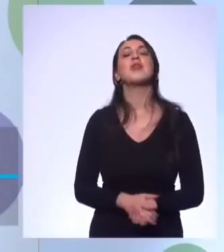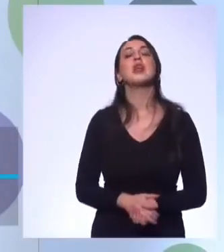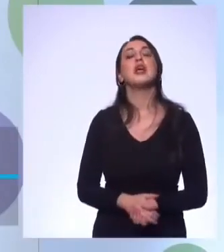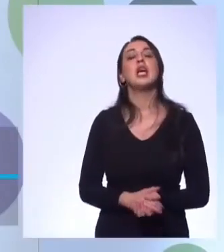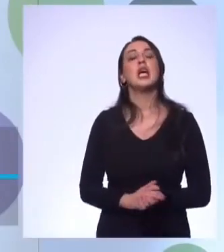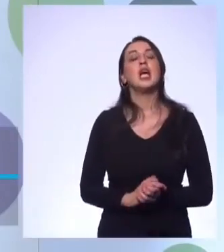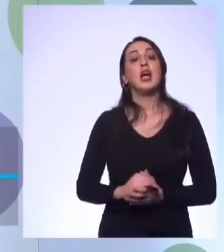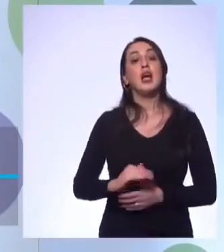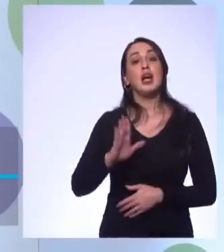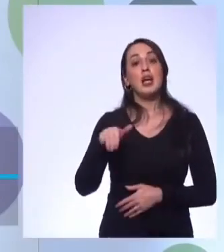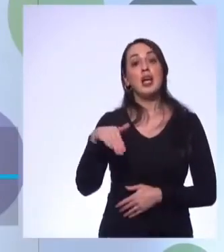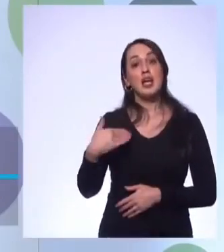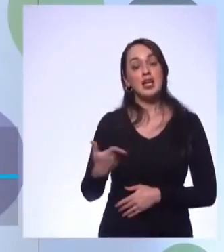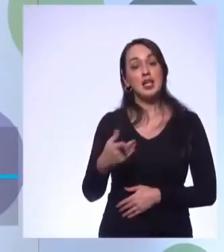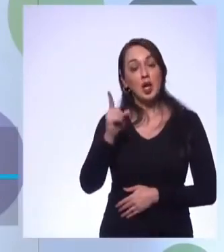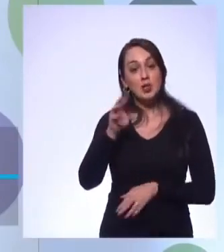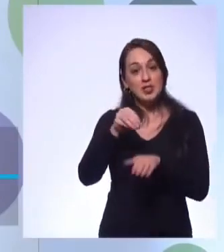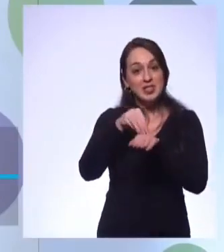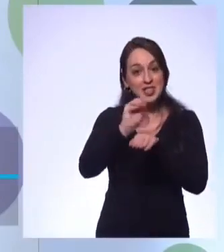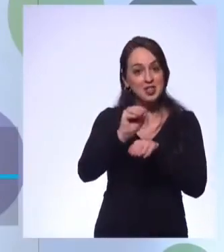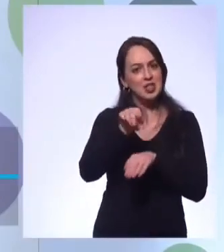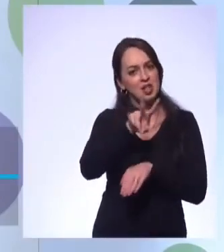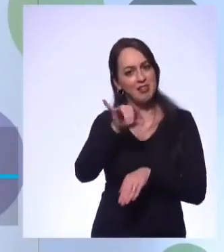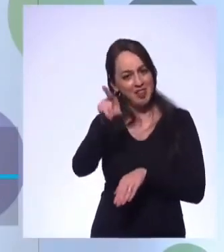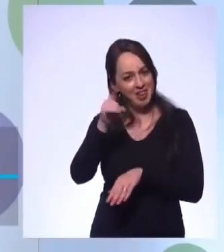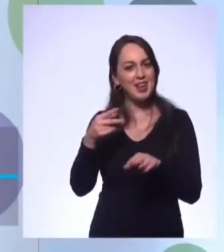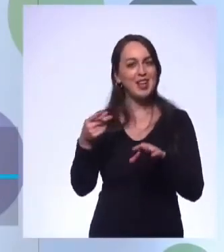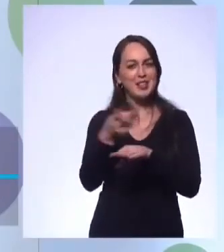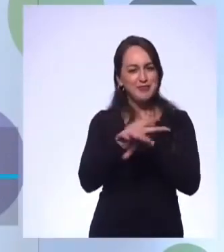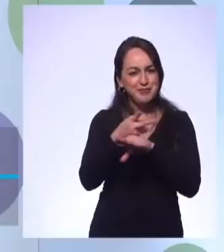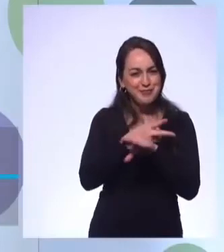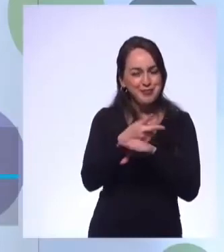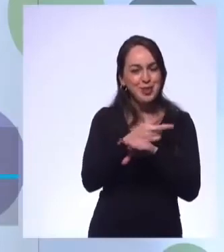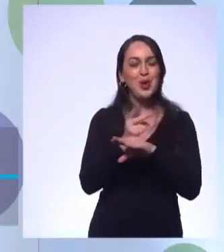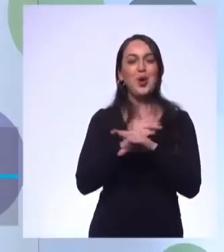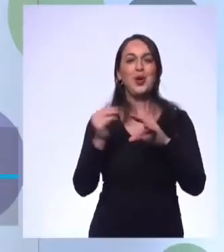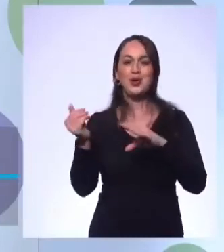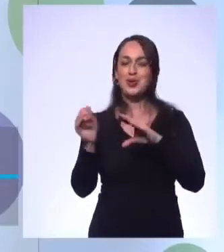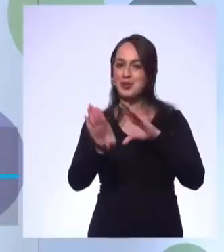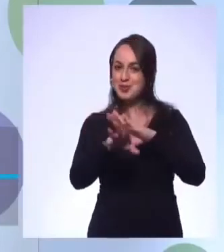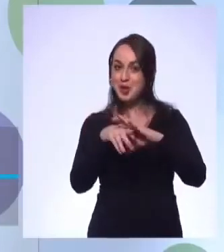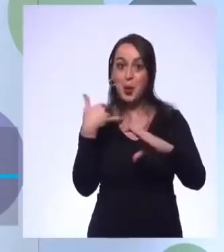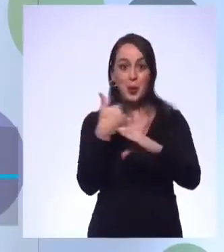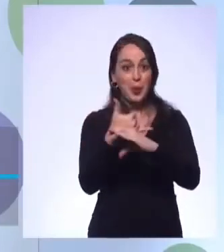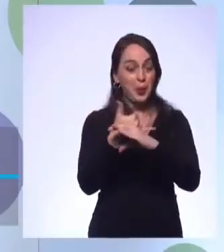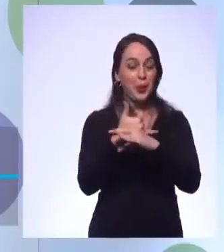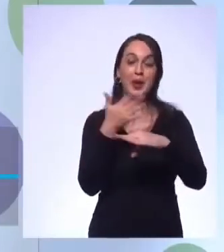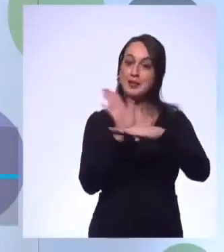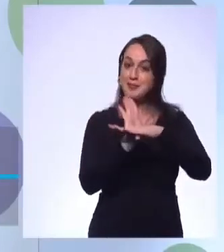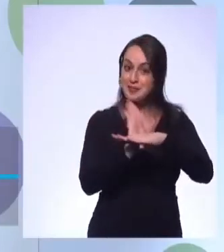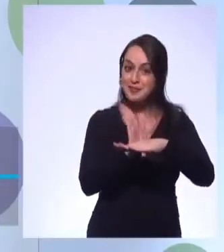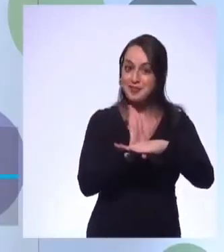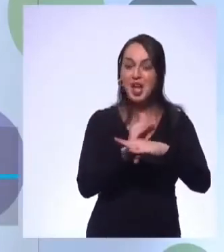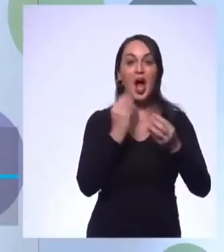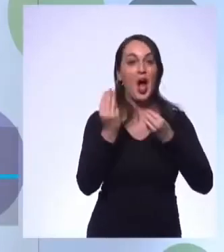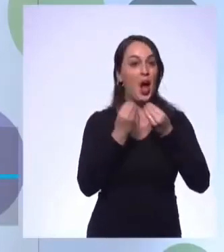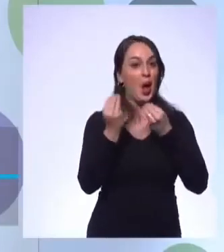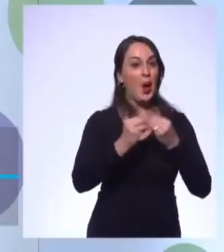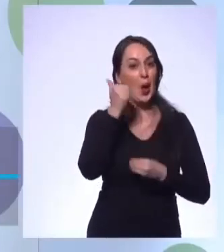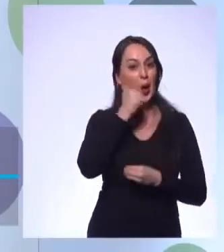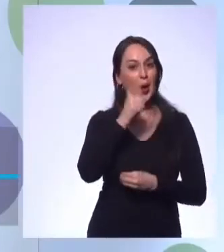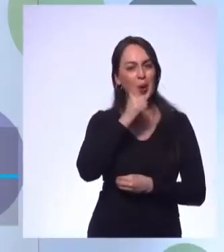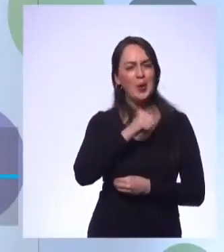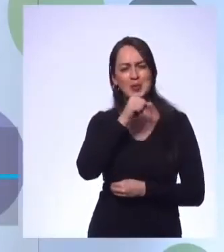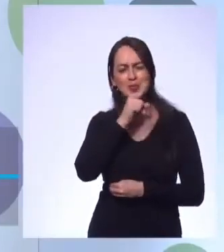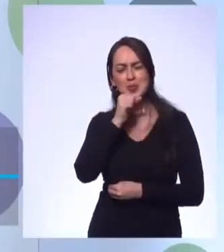Então, eu vou deixar essa dica aí para vocês. Vocês vão lá e vão ver essa senhora, como ela já tem acesso à informação, ela sabe bem do que está falando.